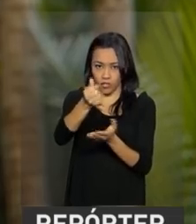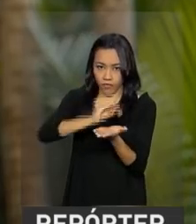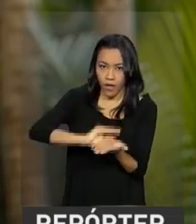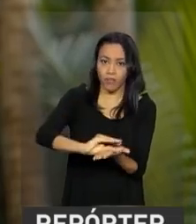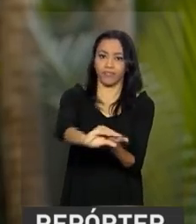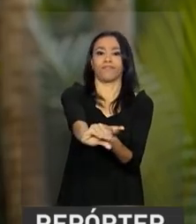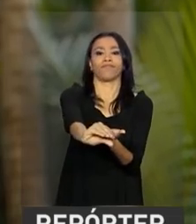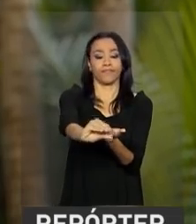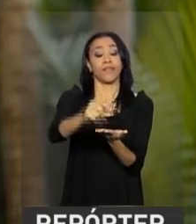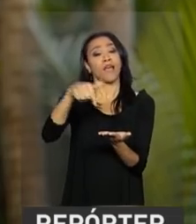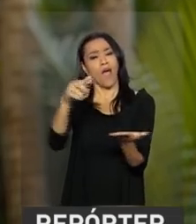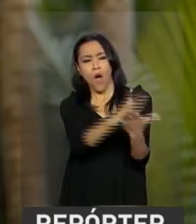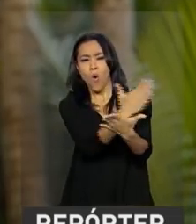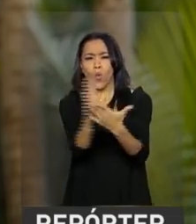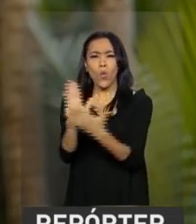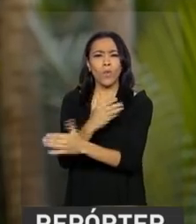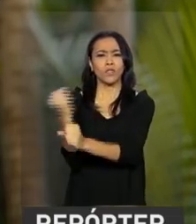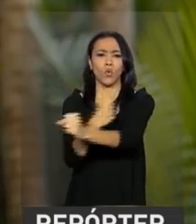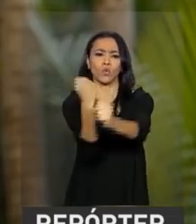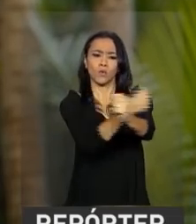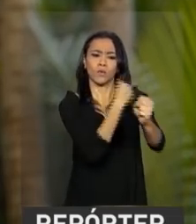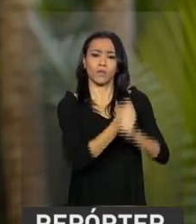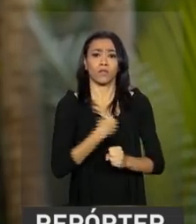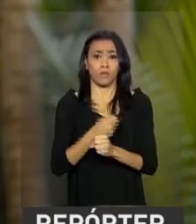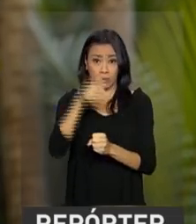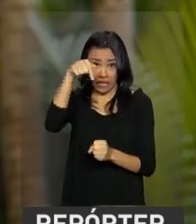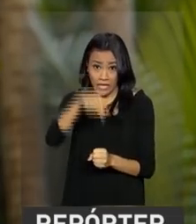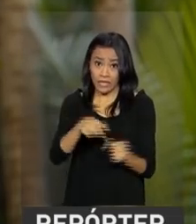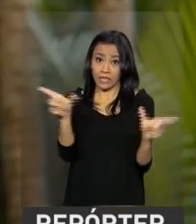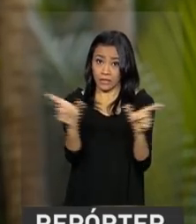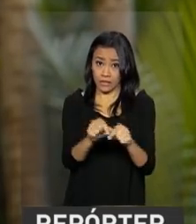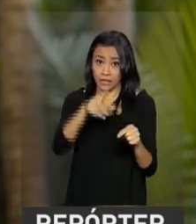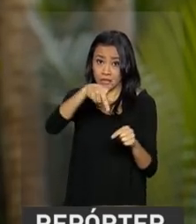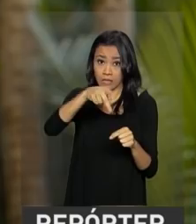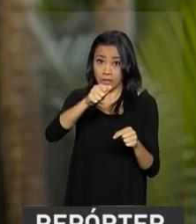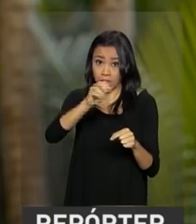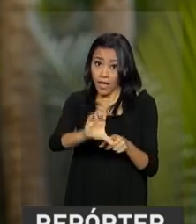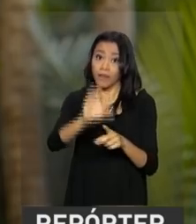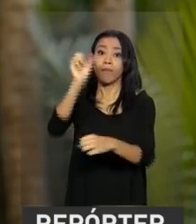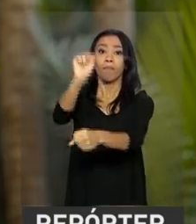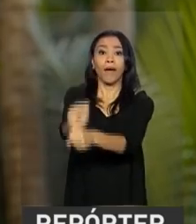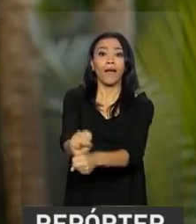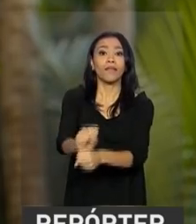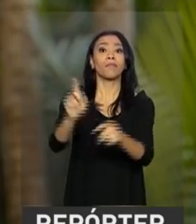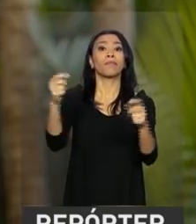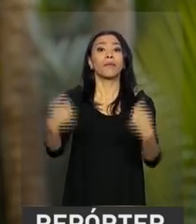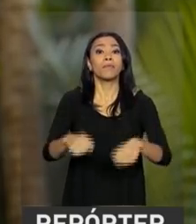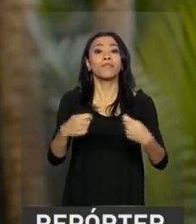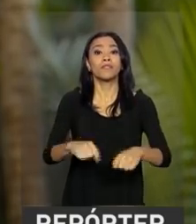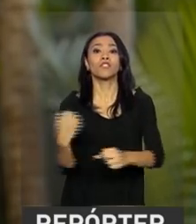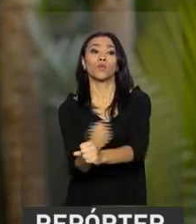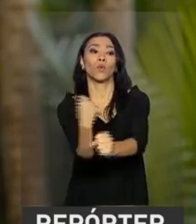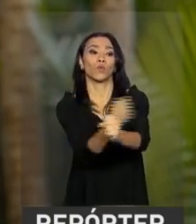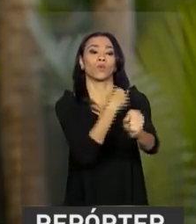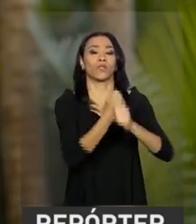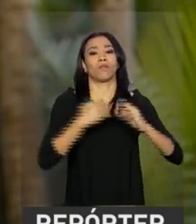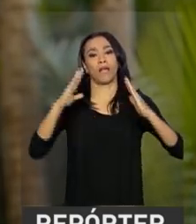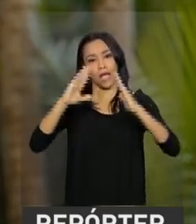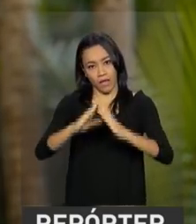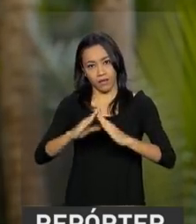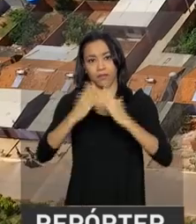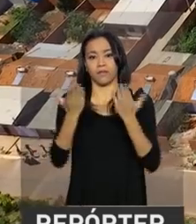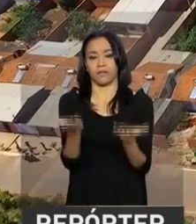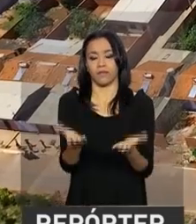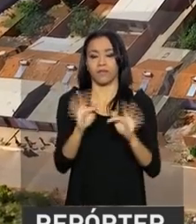que algumas obras do PAC estão paradas porque dependem da construção de casas para alocar famílias que serão